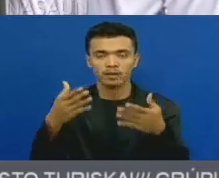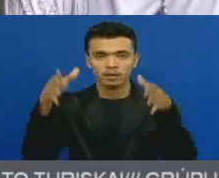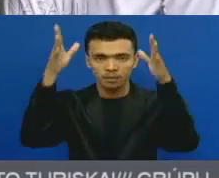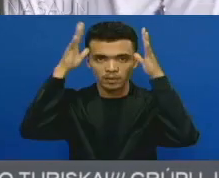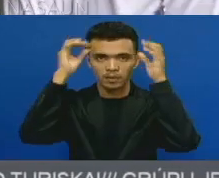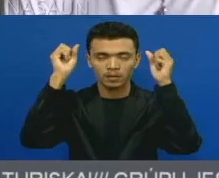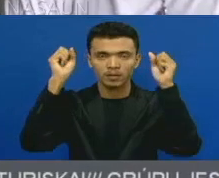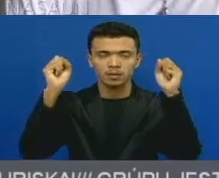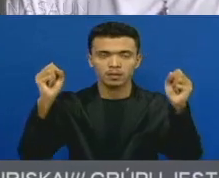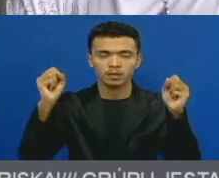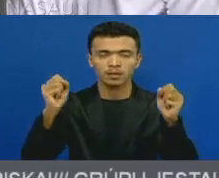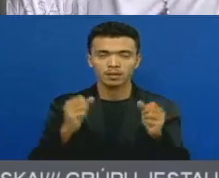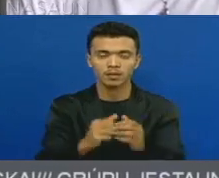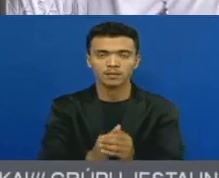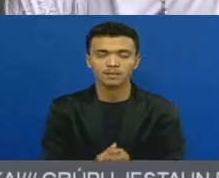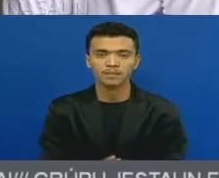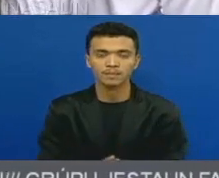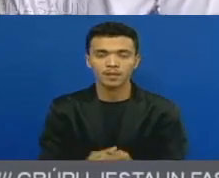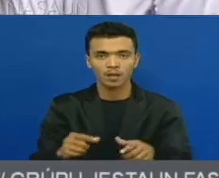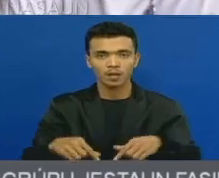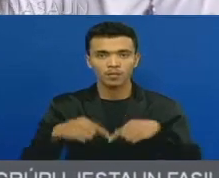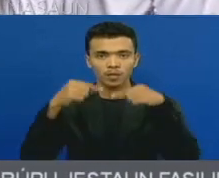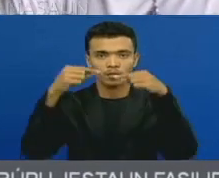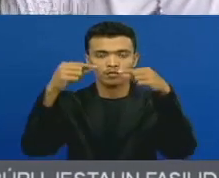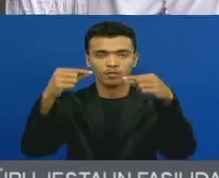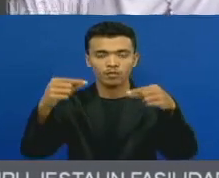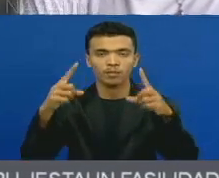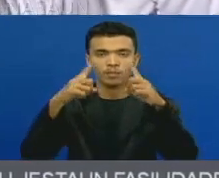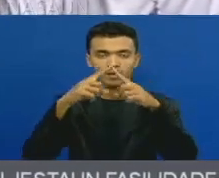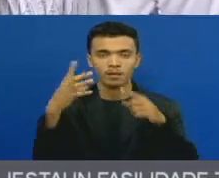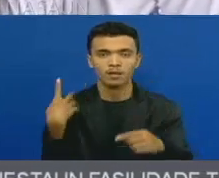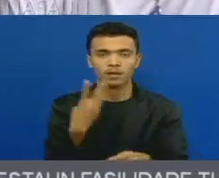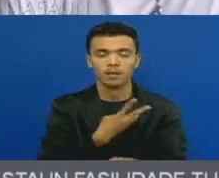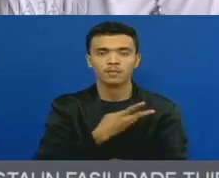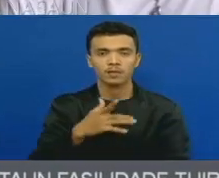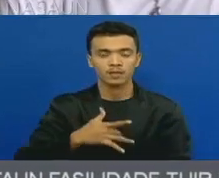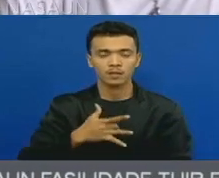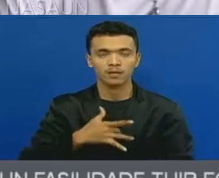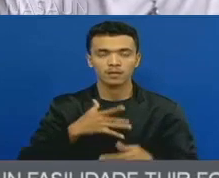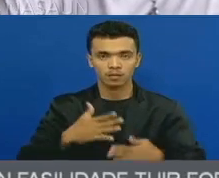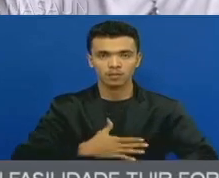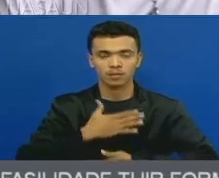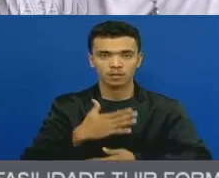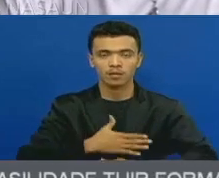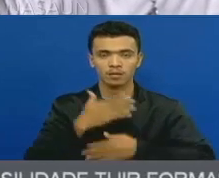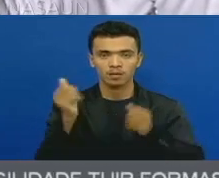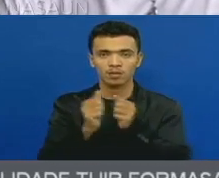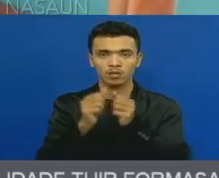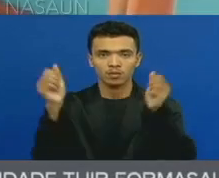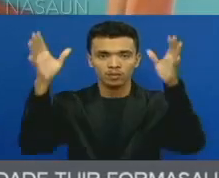presidenti, nebe po presenti nebe mami. Am sentit orgul tebes o presenti ne